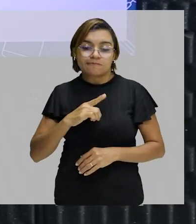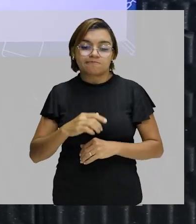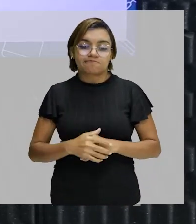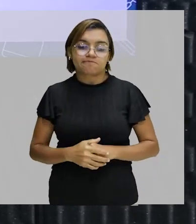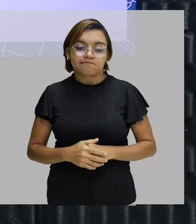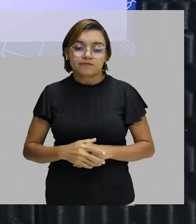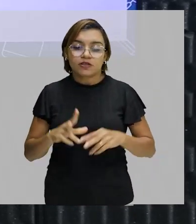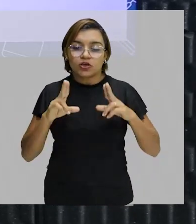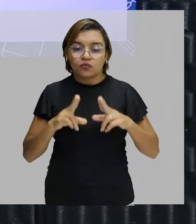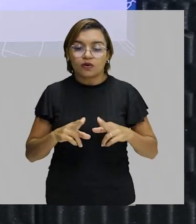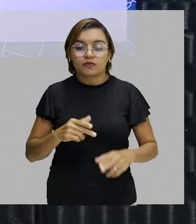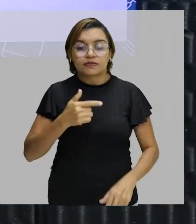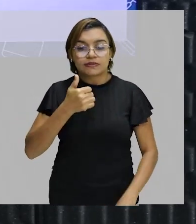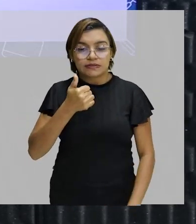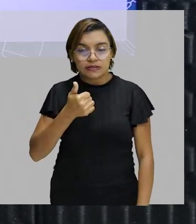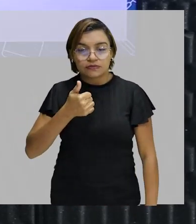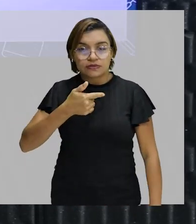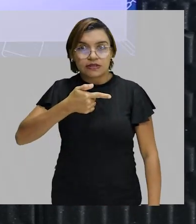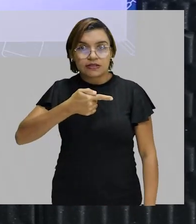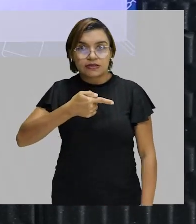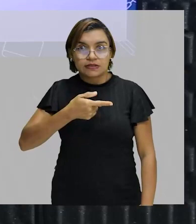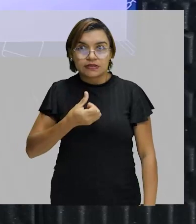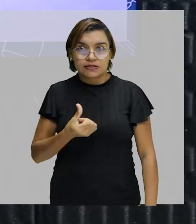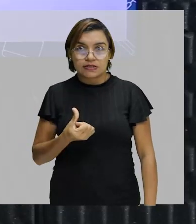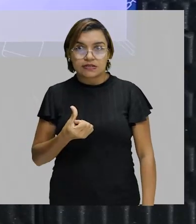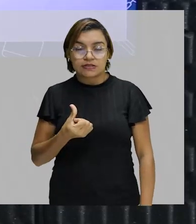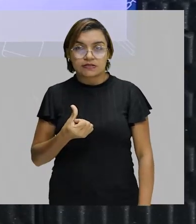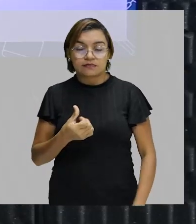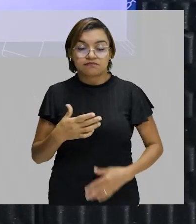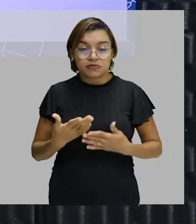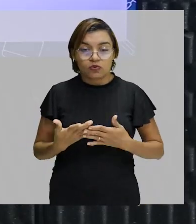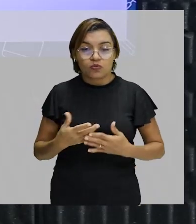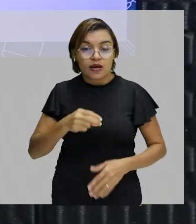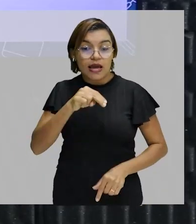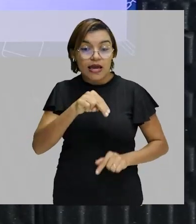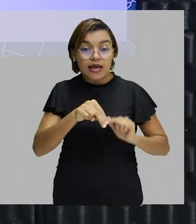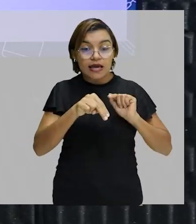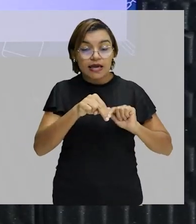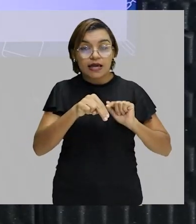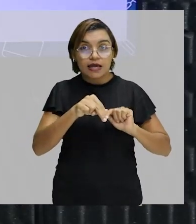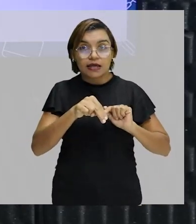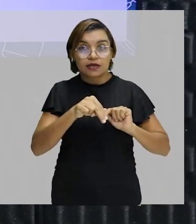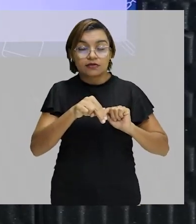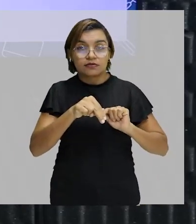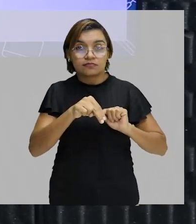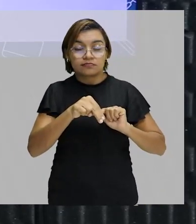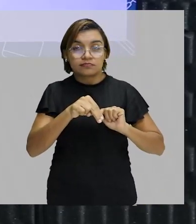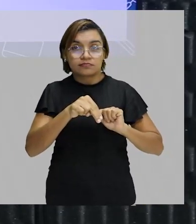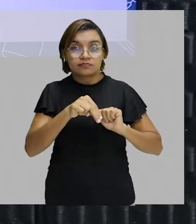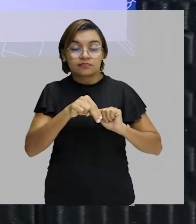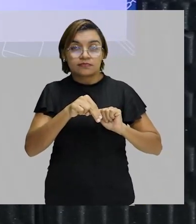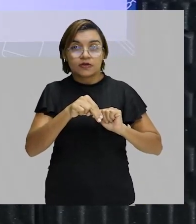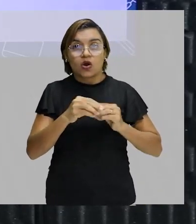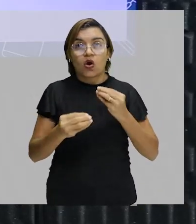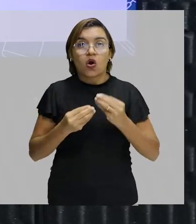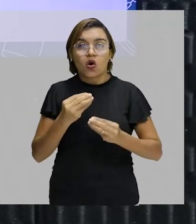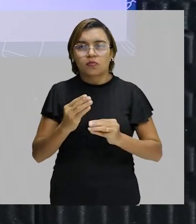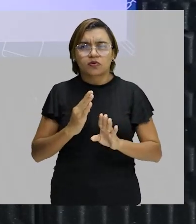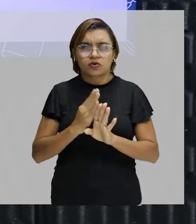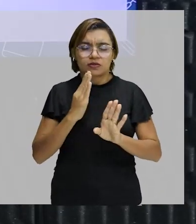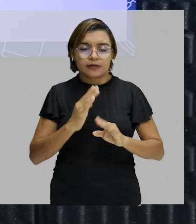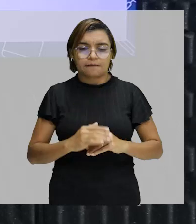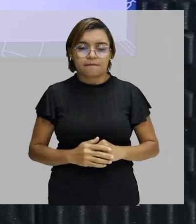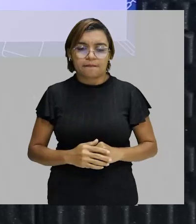a 176. Bom, esse N, para isolarmos esse N, para encontrarmos o valor de N, o que eu vou